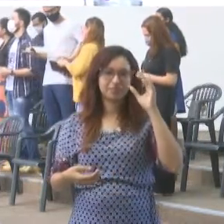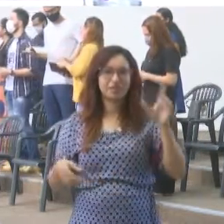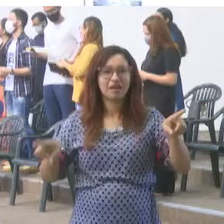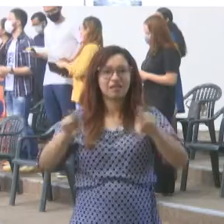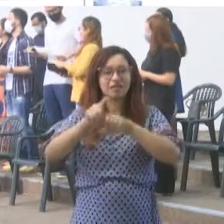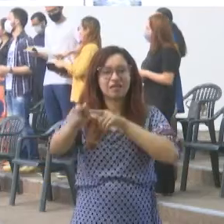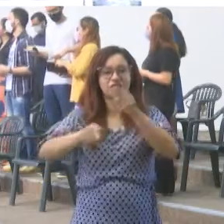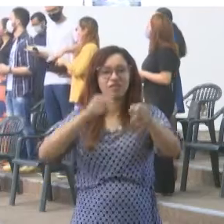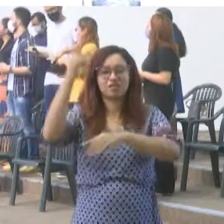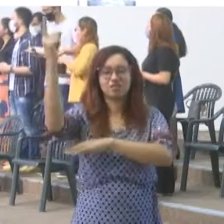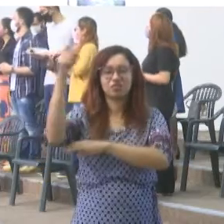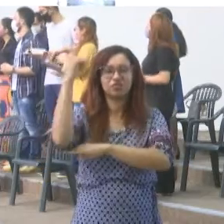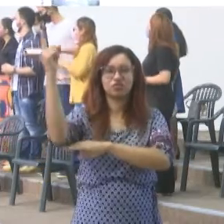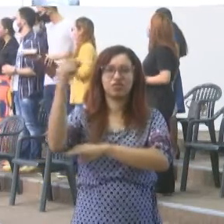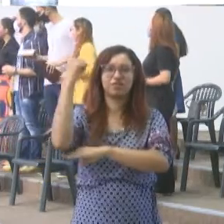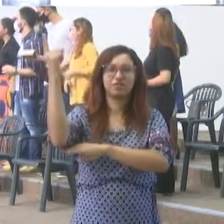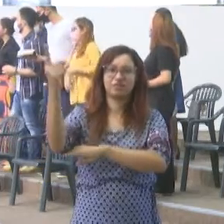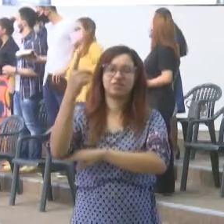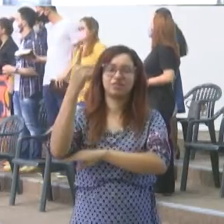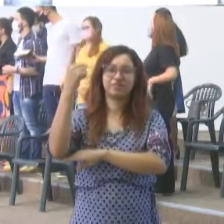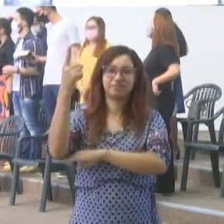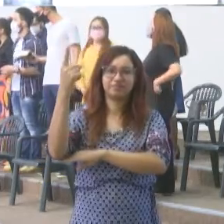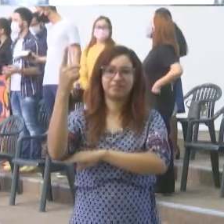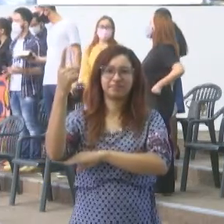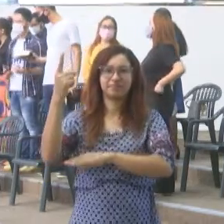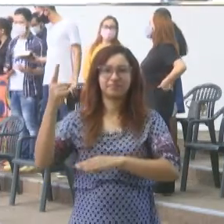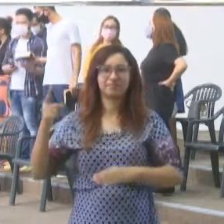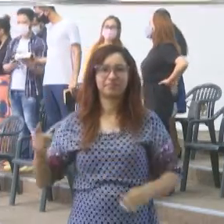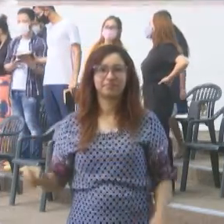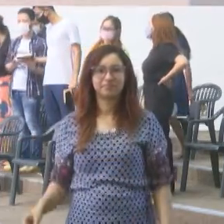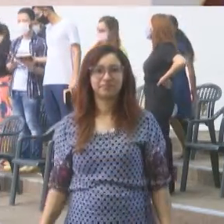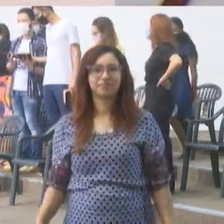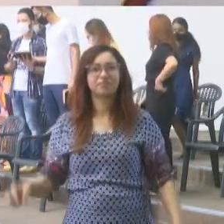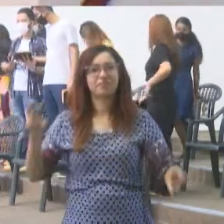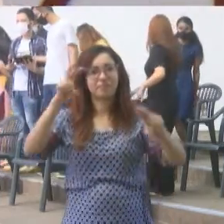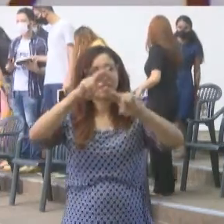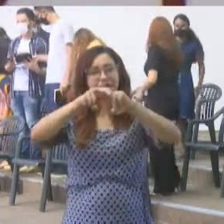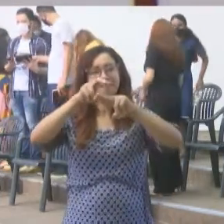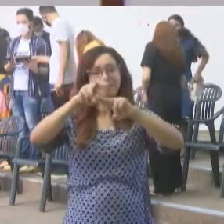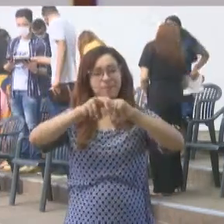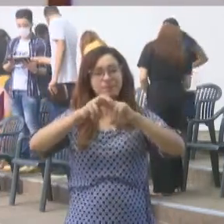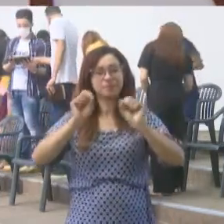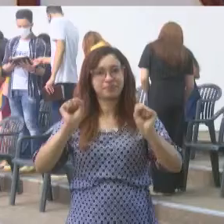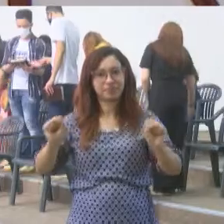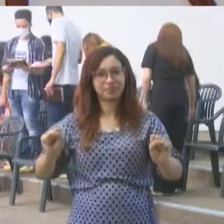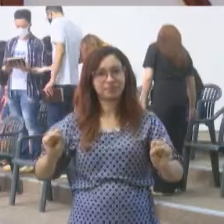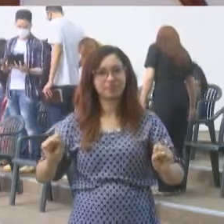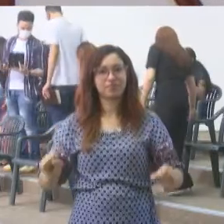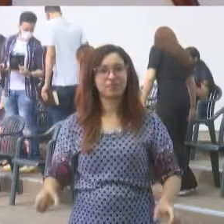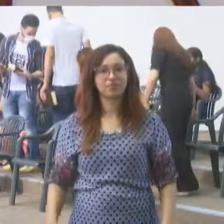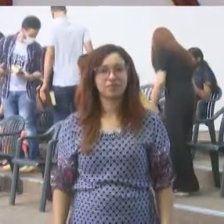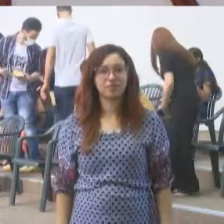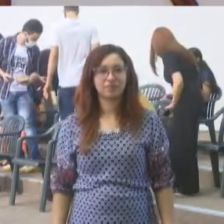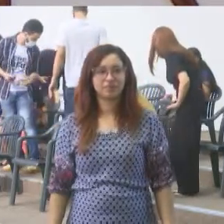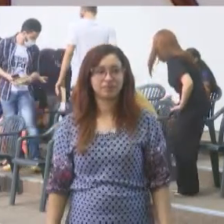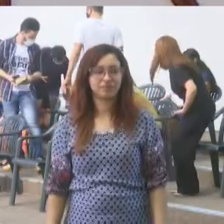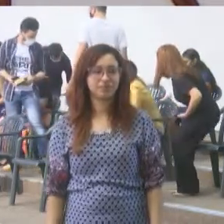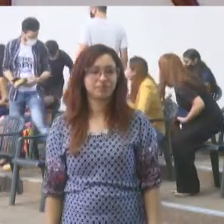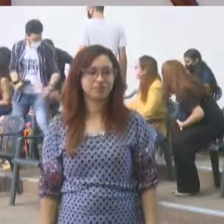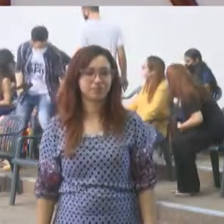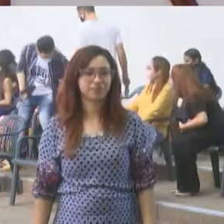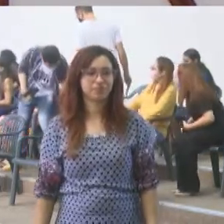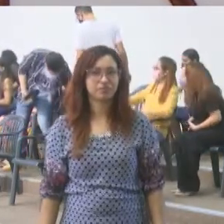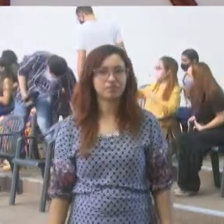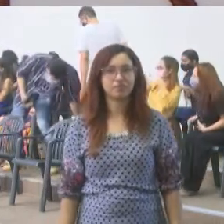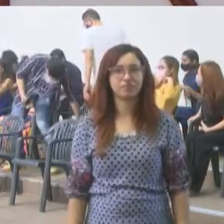seja o nome do Senhor. Que texto fantástico e extraordinário. Tome seu assento, louvando e adorando a Deus, corpo sentado, mas a alma de pé perante o nosso